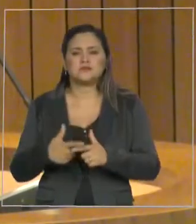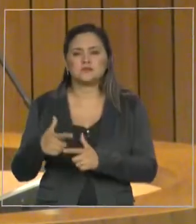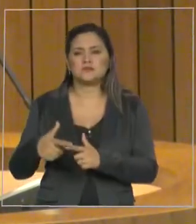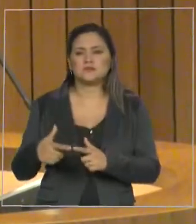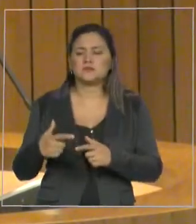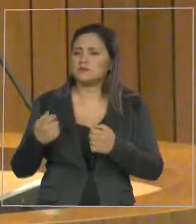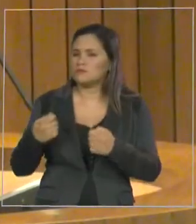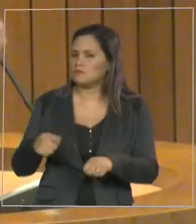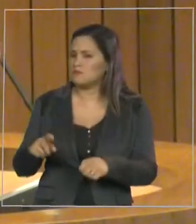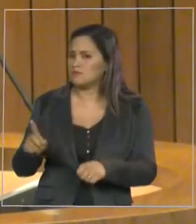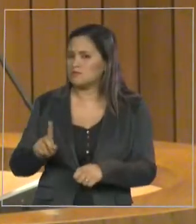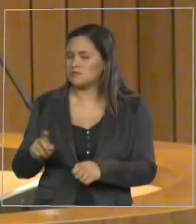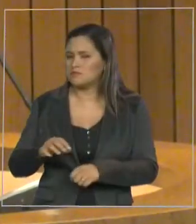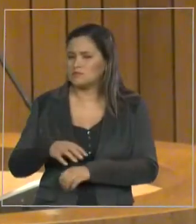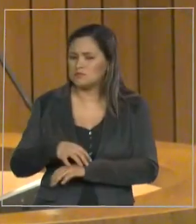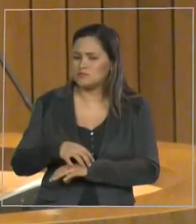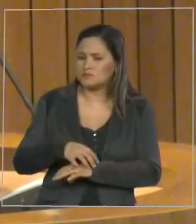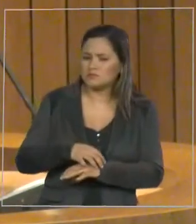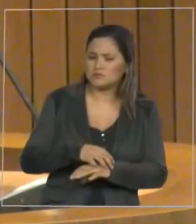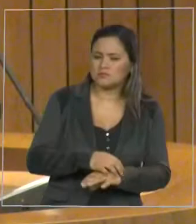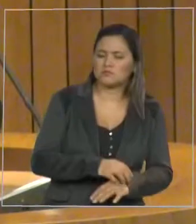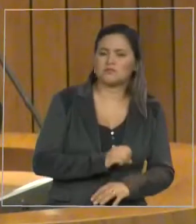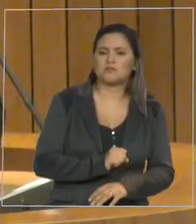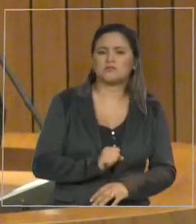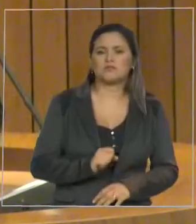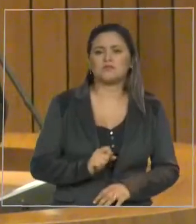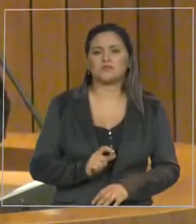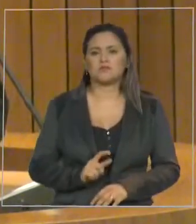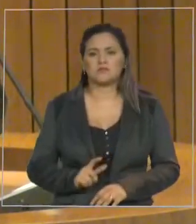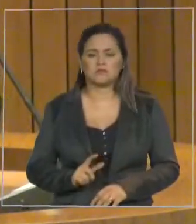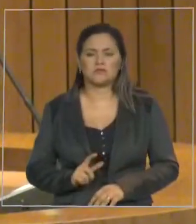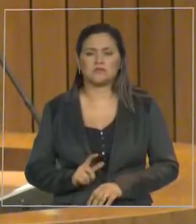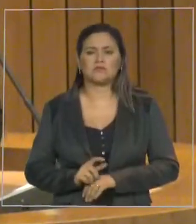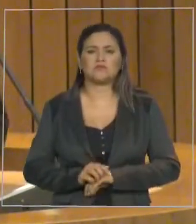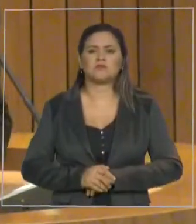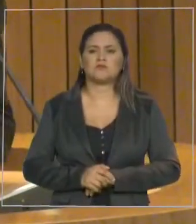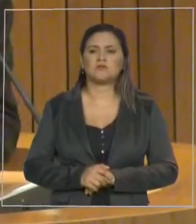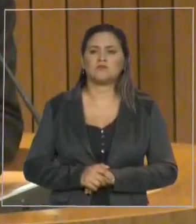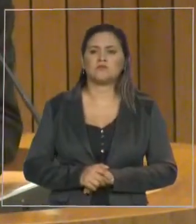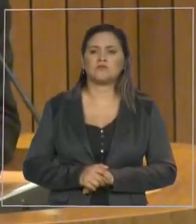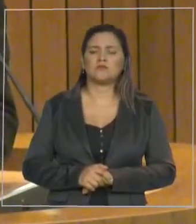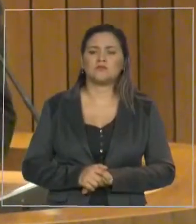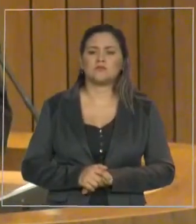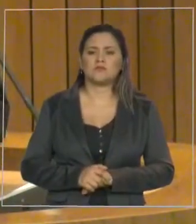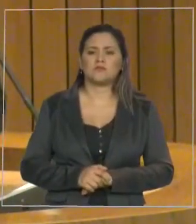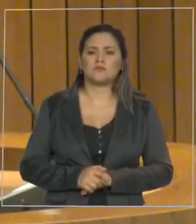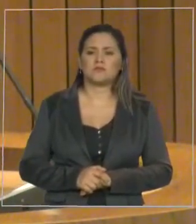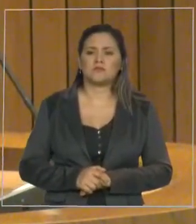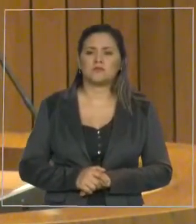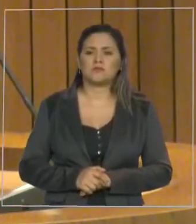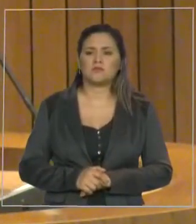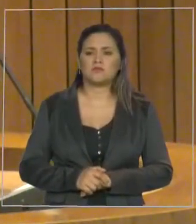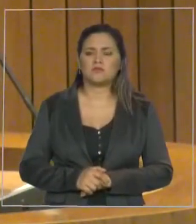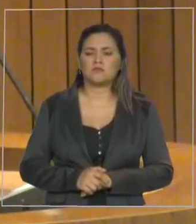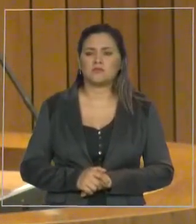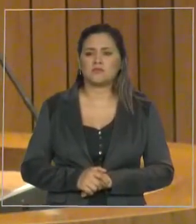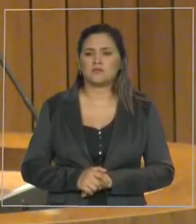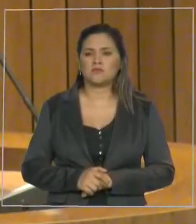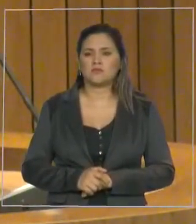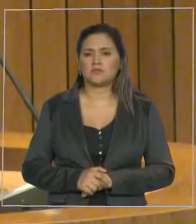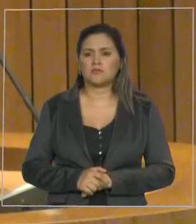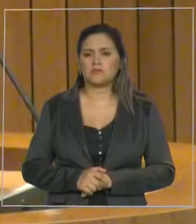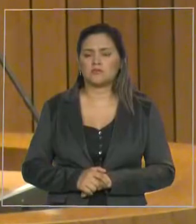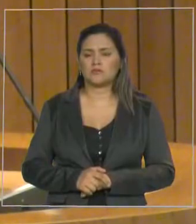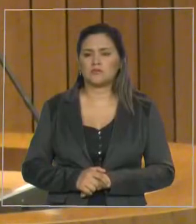se deslocar de Bacabal, caso ele também tenha um traumatismo craniano ali precisando fazer a drenagem. Não estamos querendo aqui